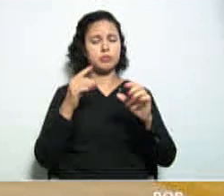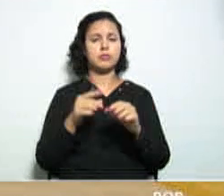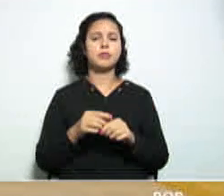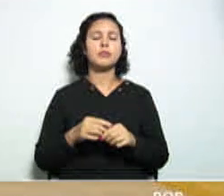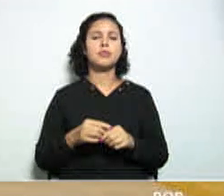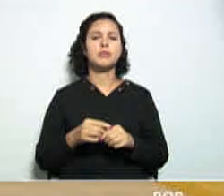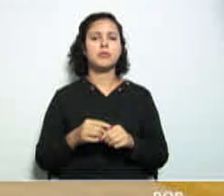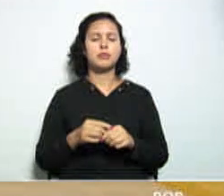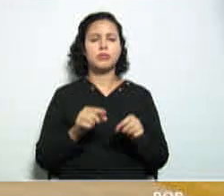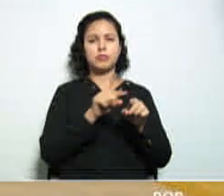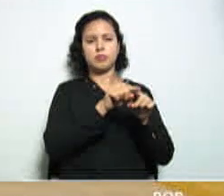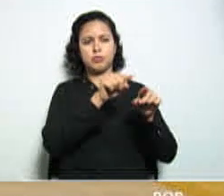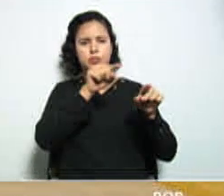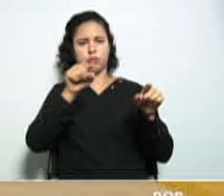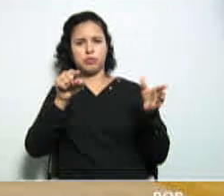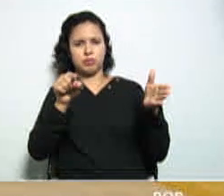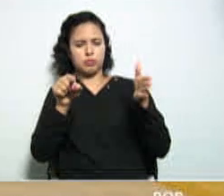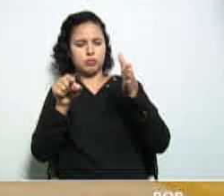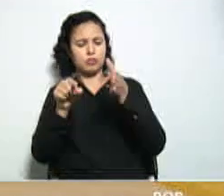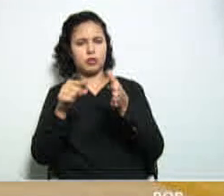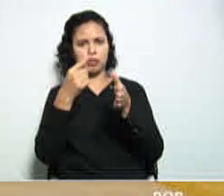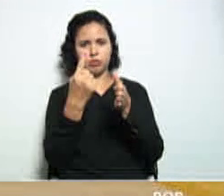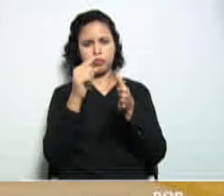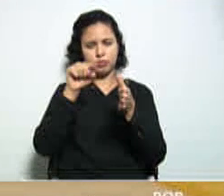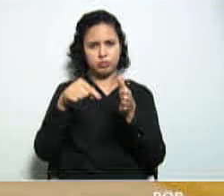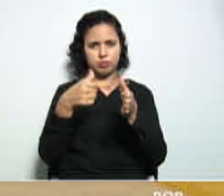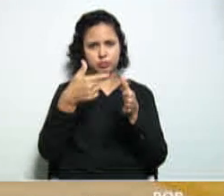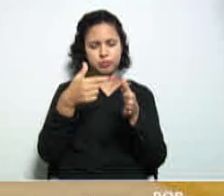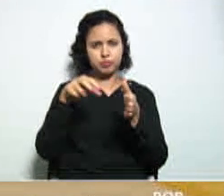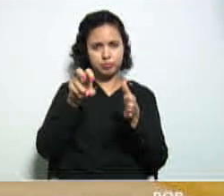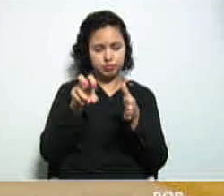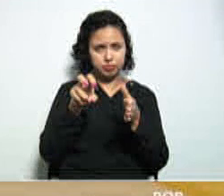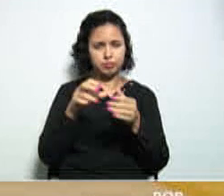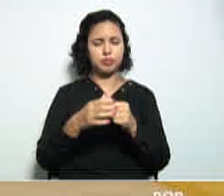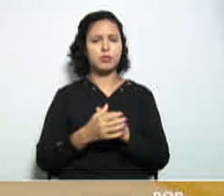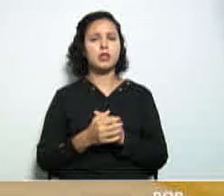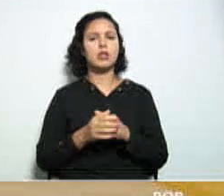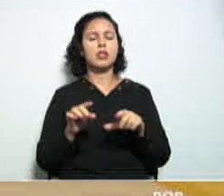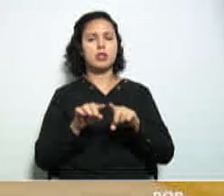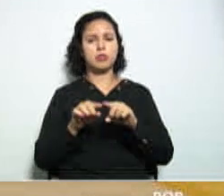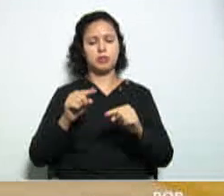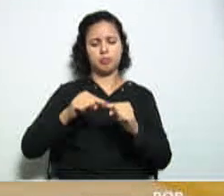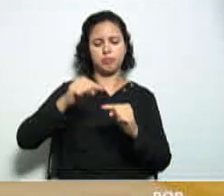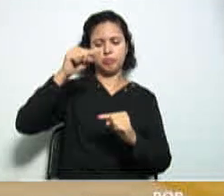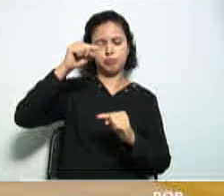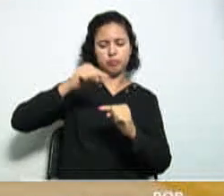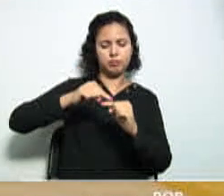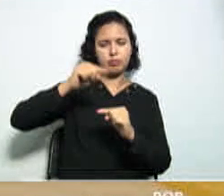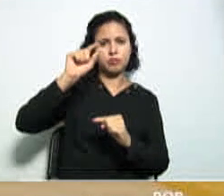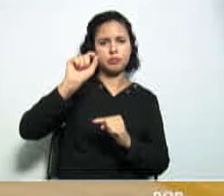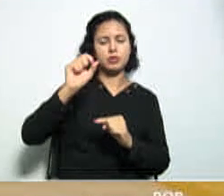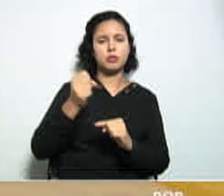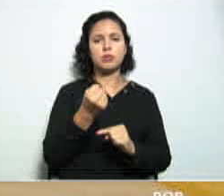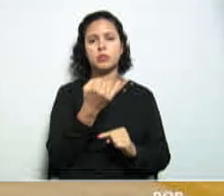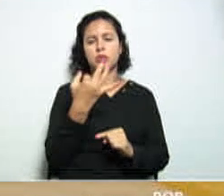de 1,25 para o parágrafo, o espaçamento entre as linhas